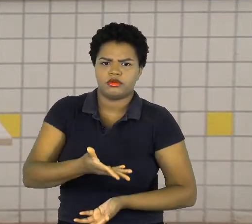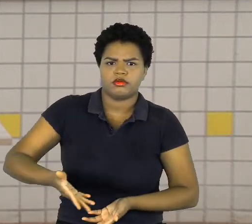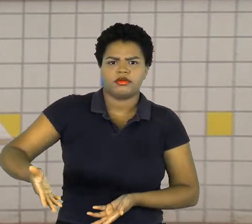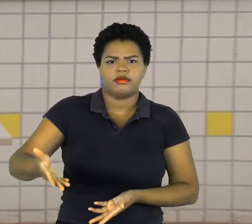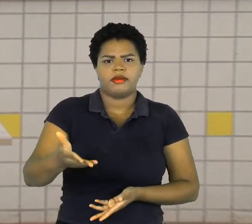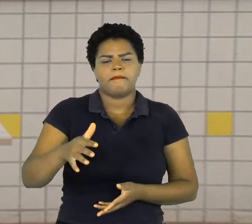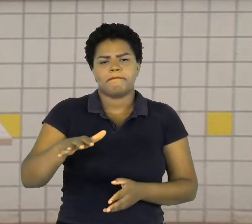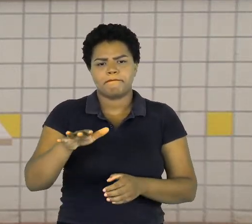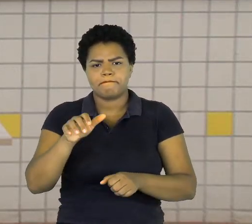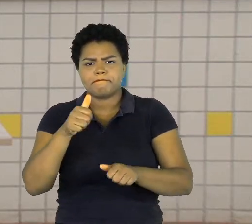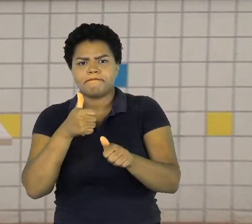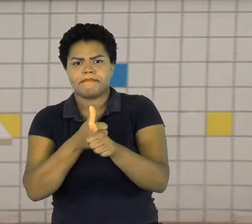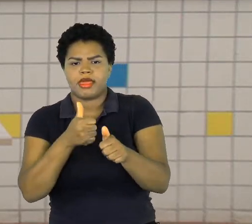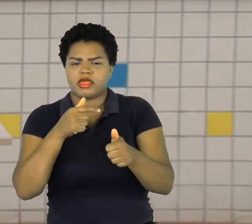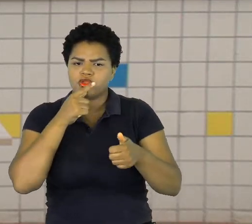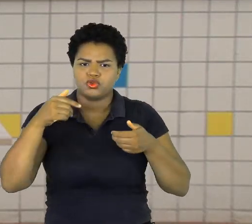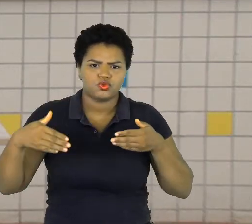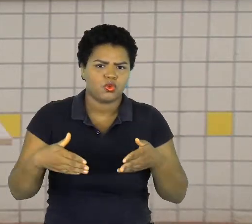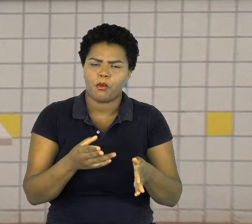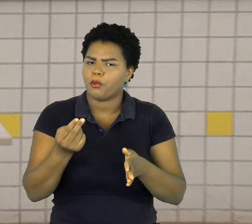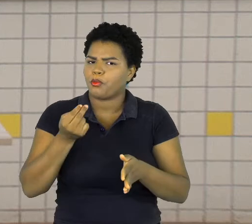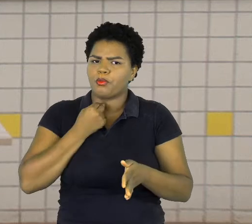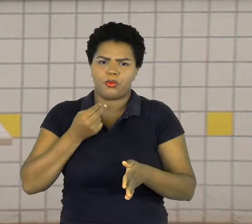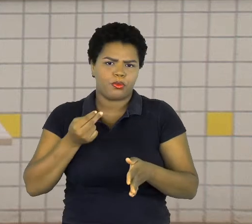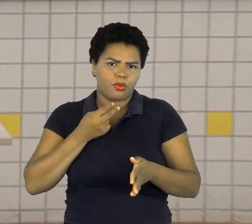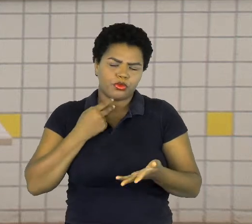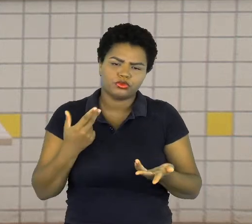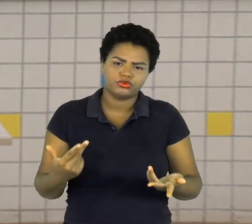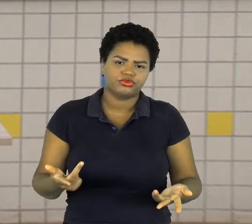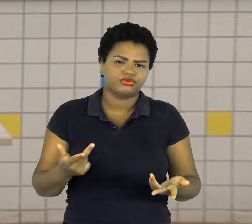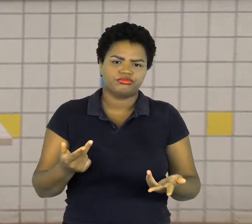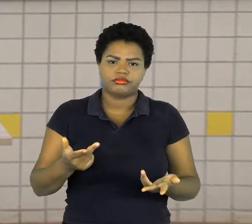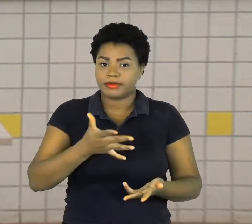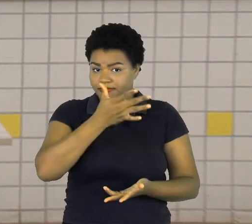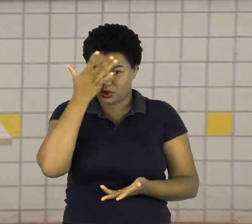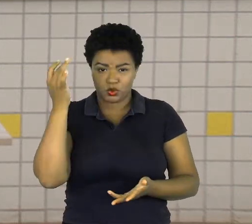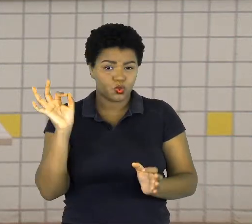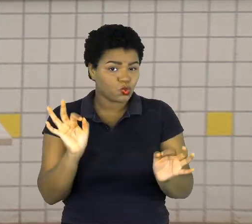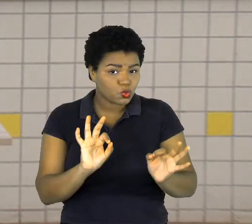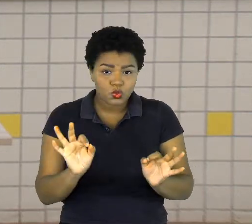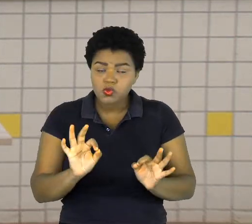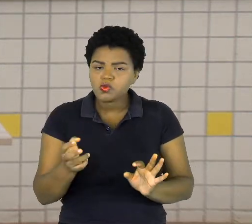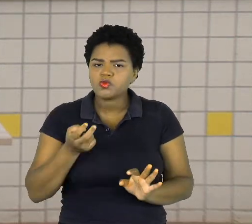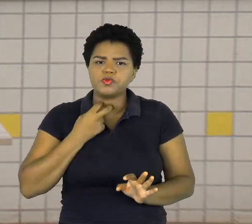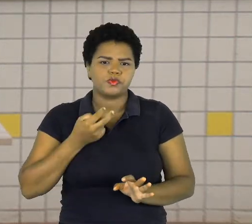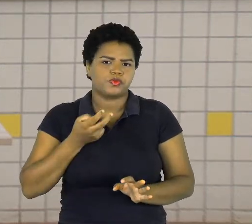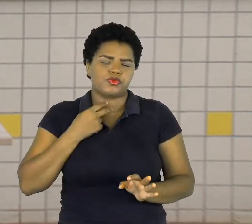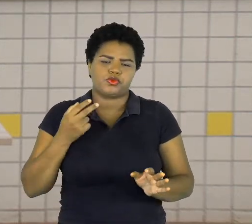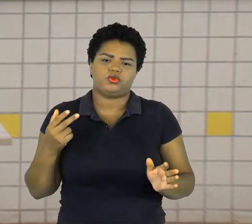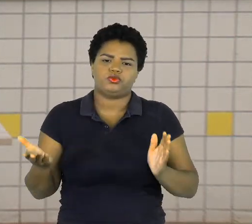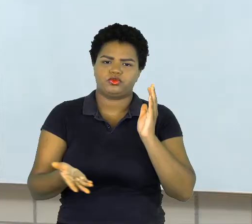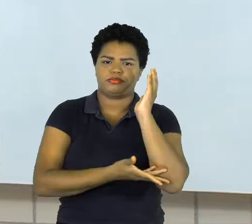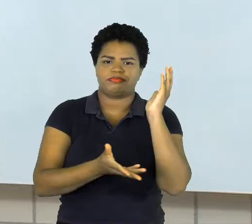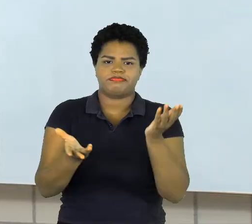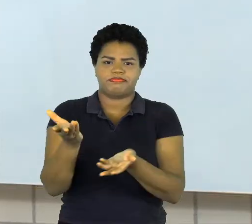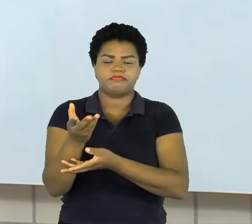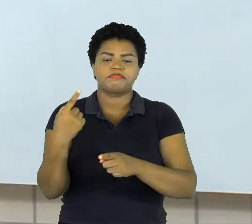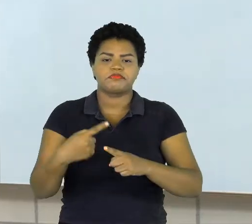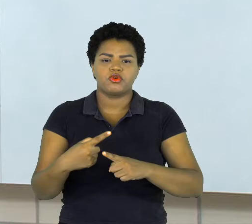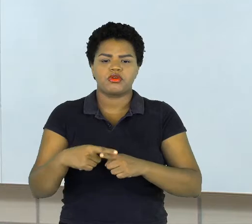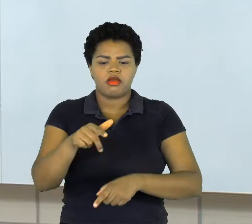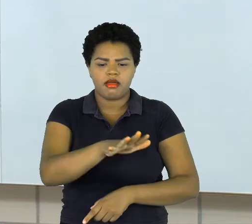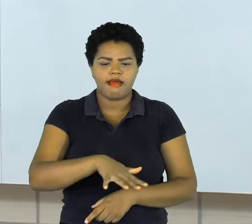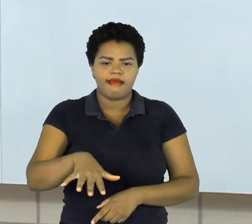rio, uma beira de um riacho, um morro. Ninguém pode desmatar, porque é uma área de preservação permanente. E